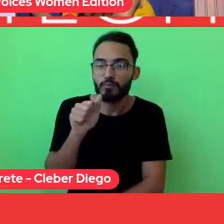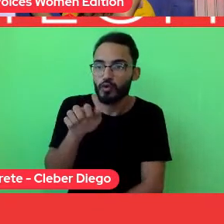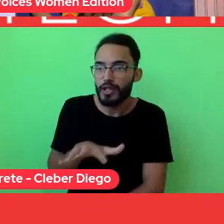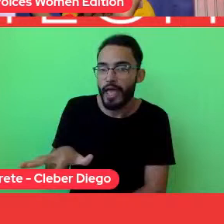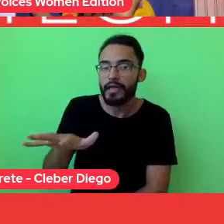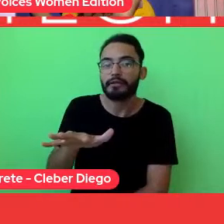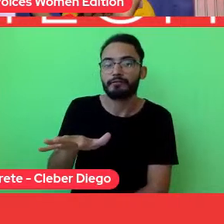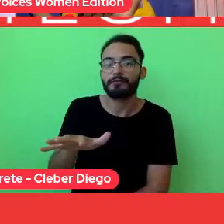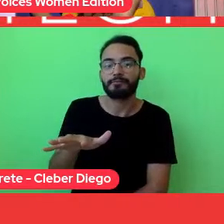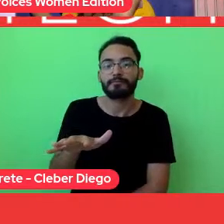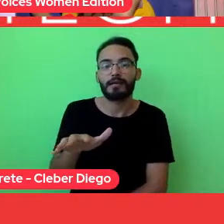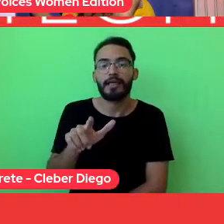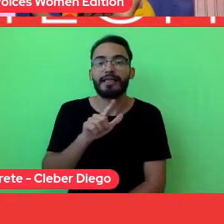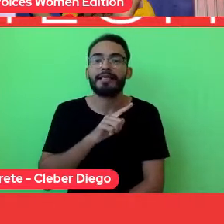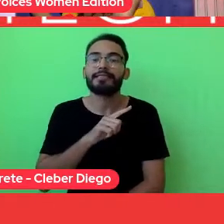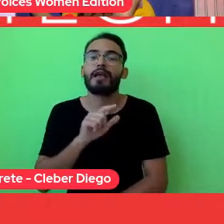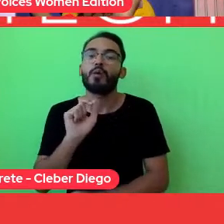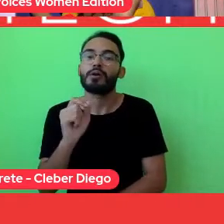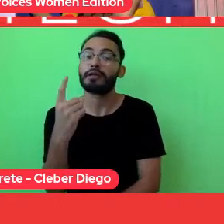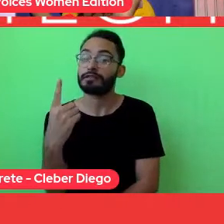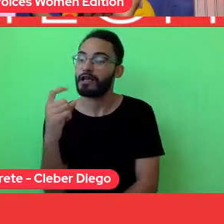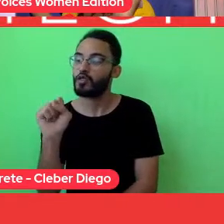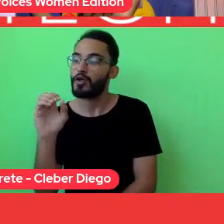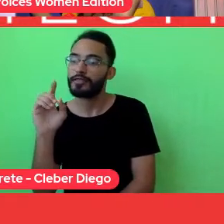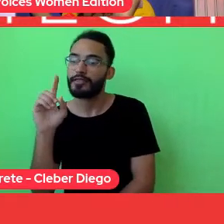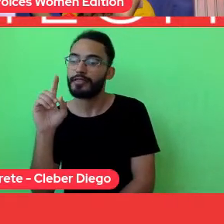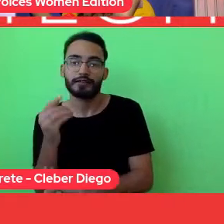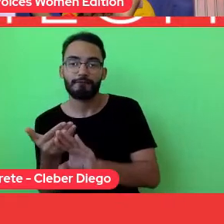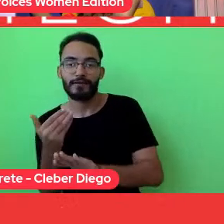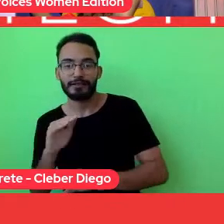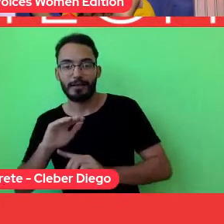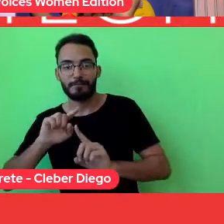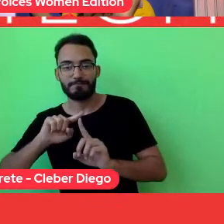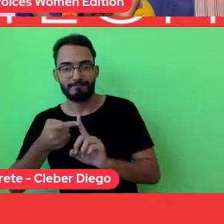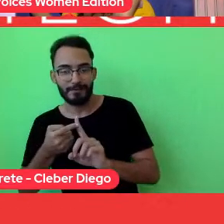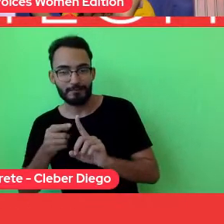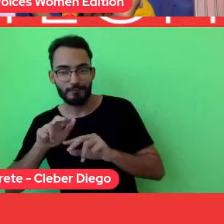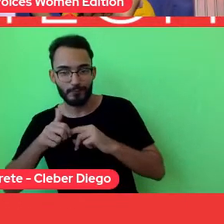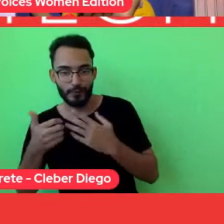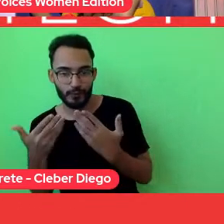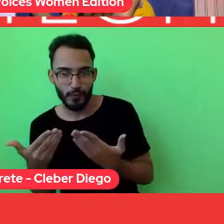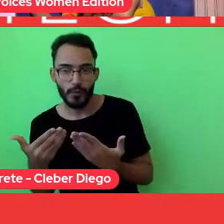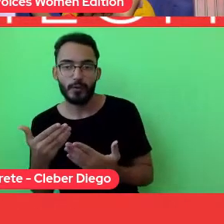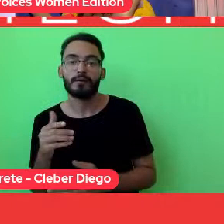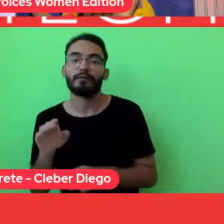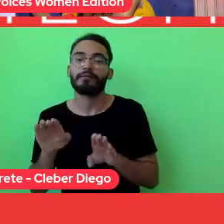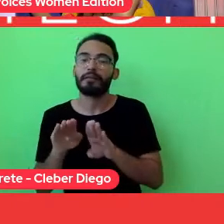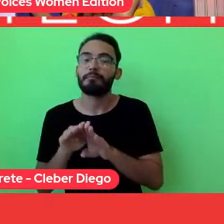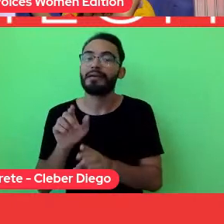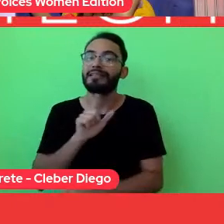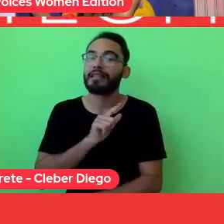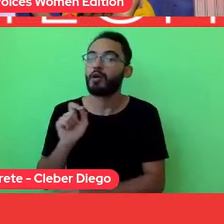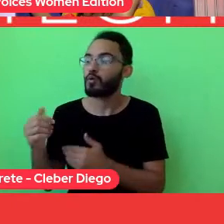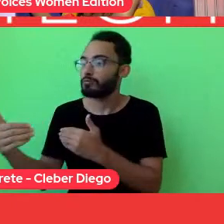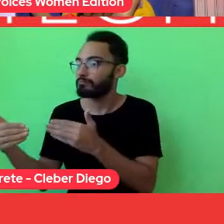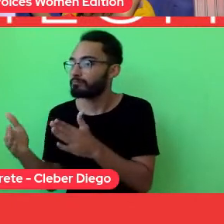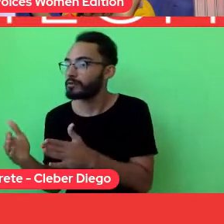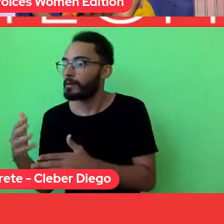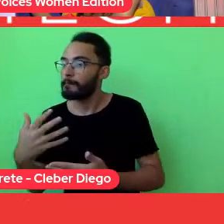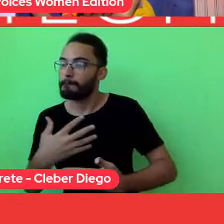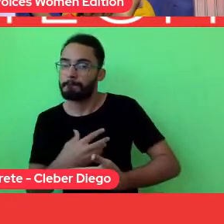né? Então, a licença aí de 180 dias, a questão do mumming room, onde elas podem